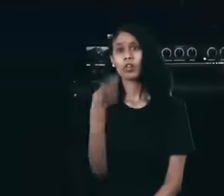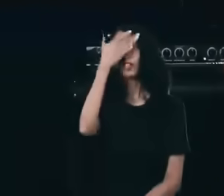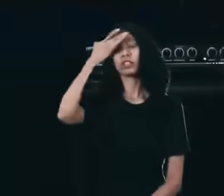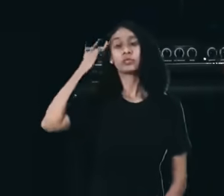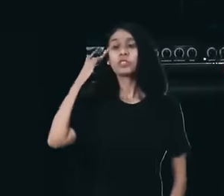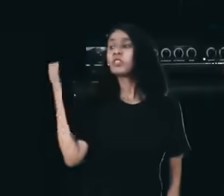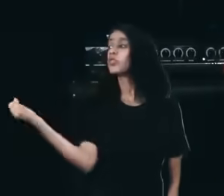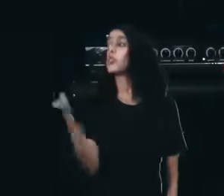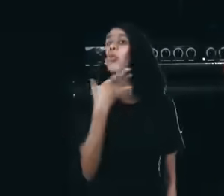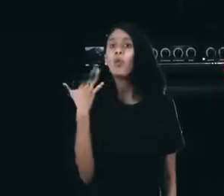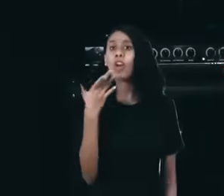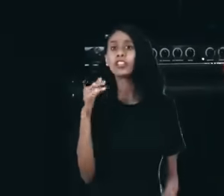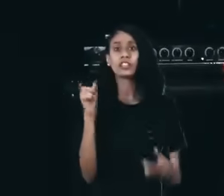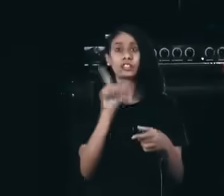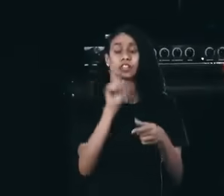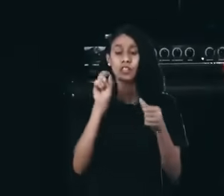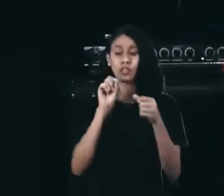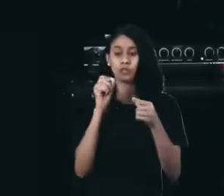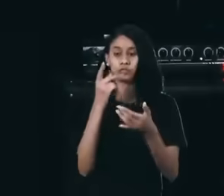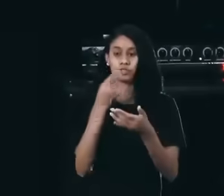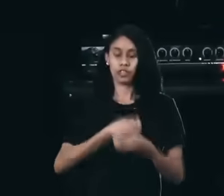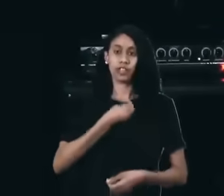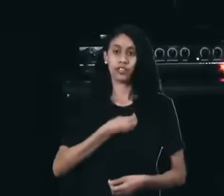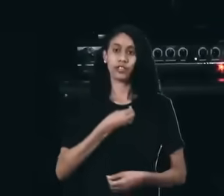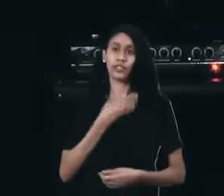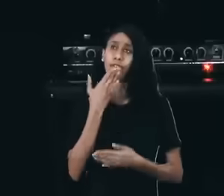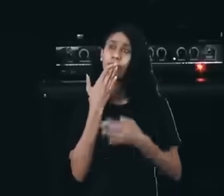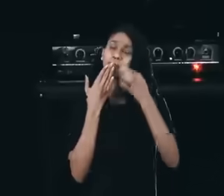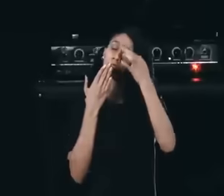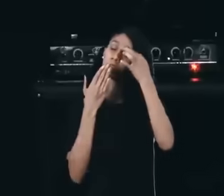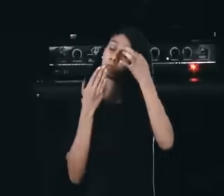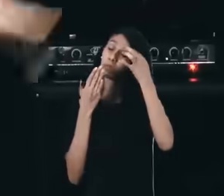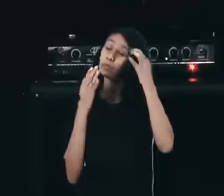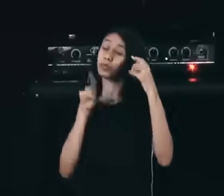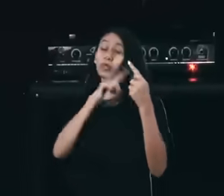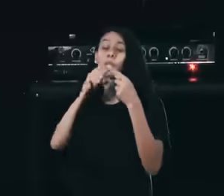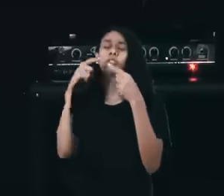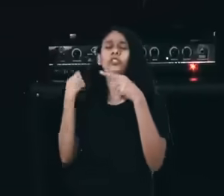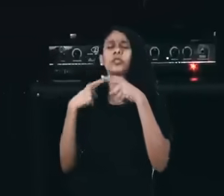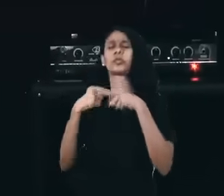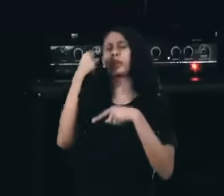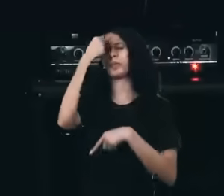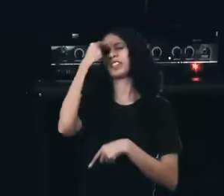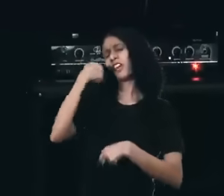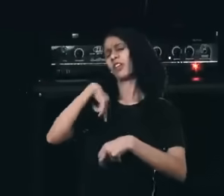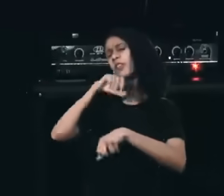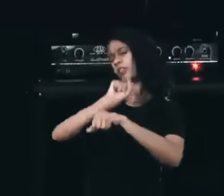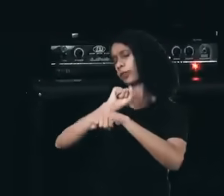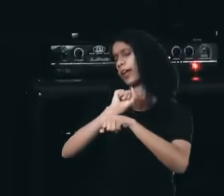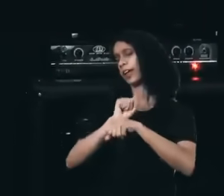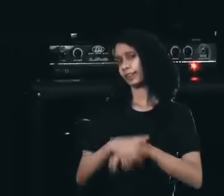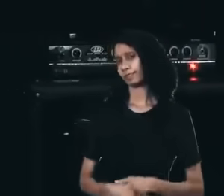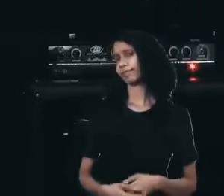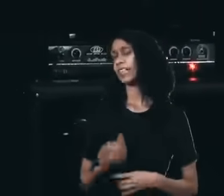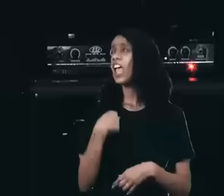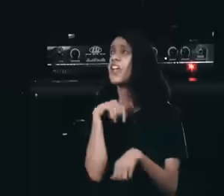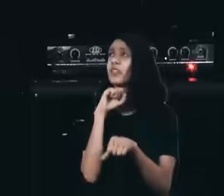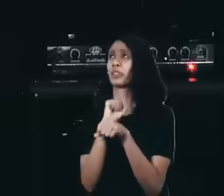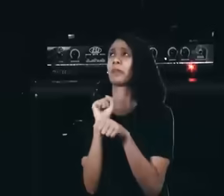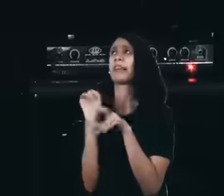vivendo o propósito de Deus para a sua vida? Porque elas estão dizendo assim: eu vou esperar. Eu vou esperar